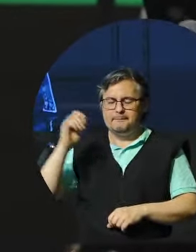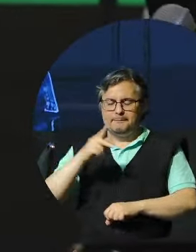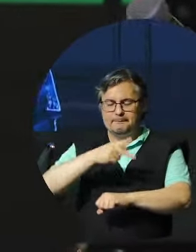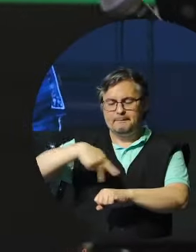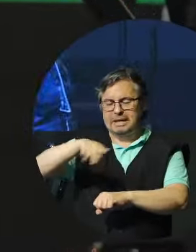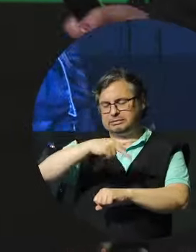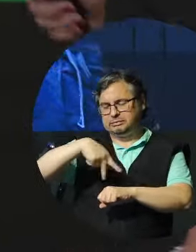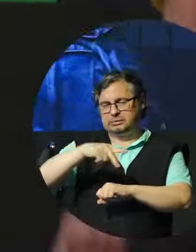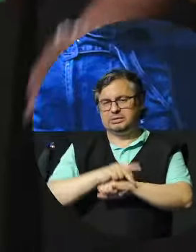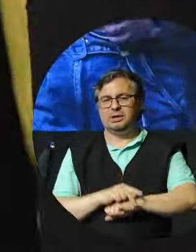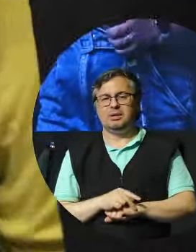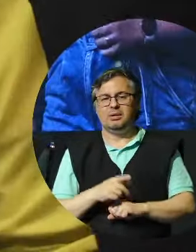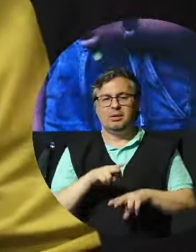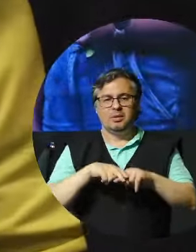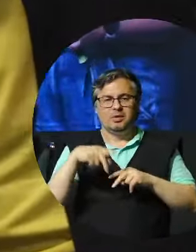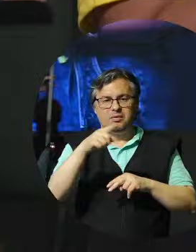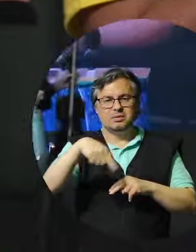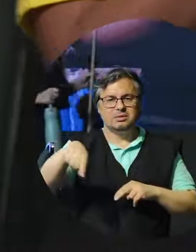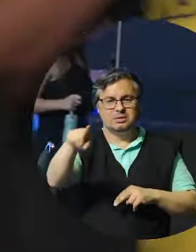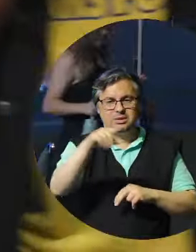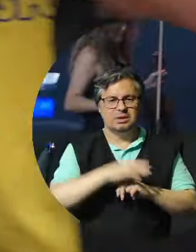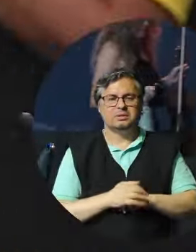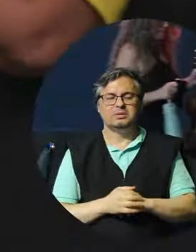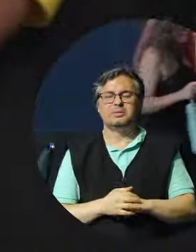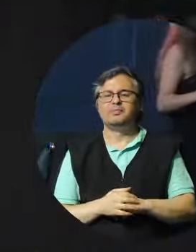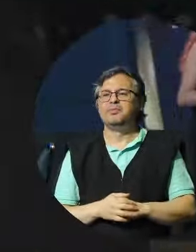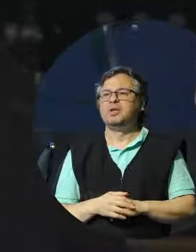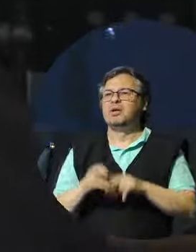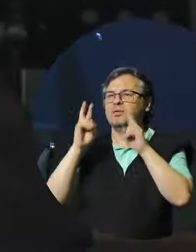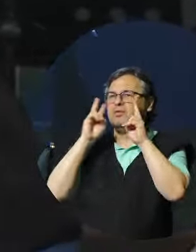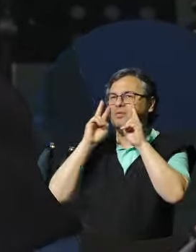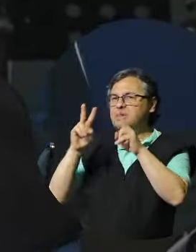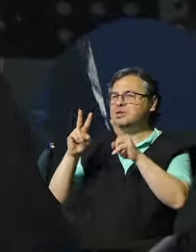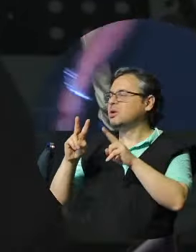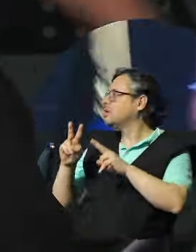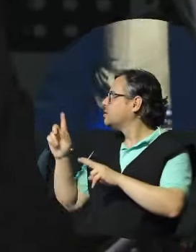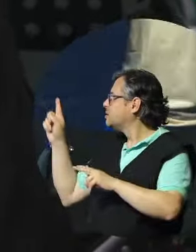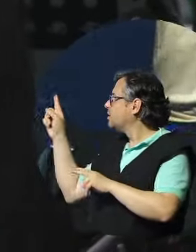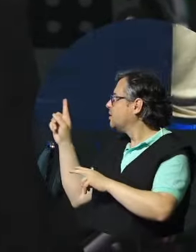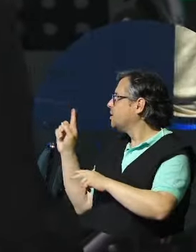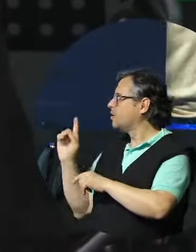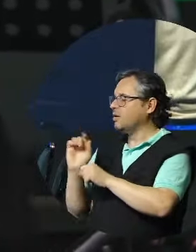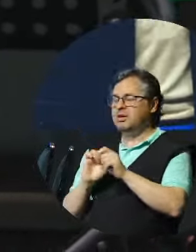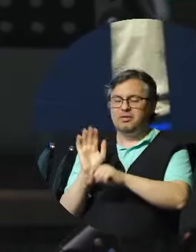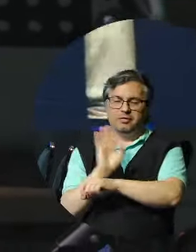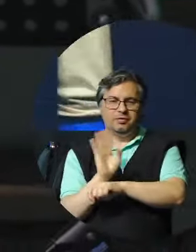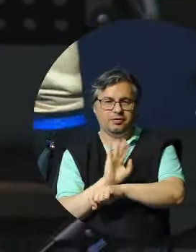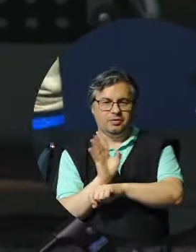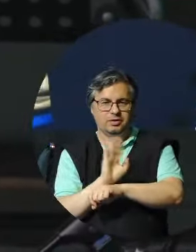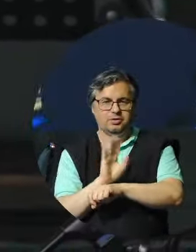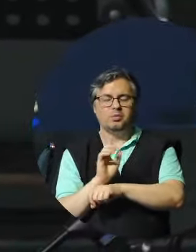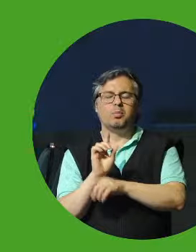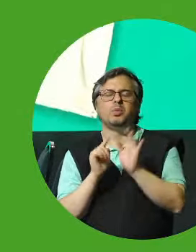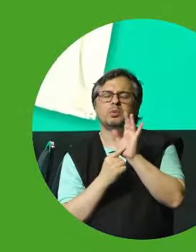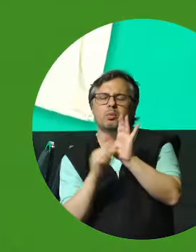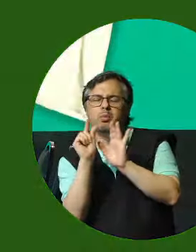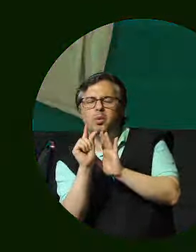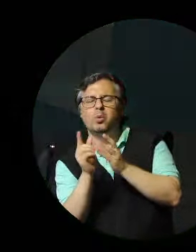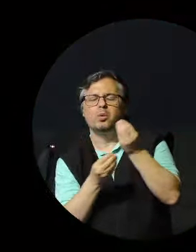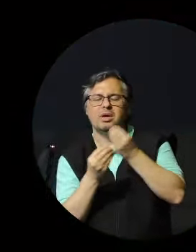Batista Brasileiro. Presta atenção nesse vídeo. E a gente quer mostrar um pouquinho para você da Vila Minha Pátria.